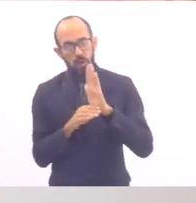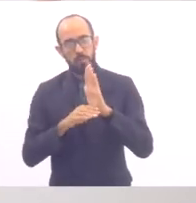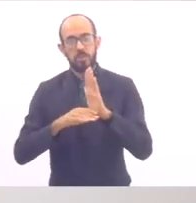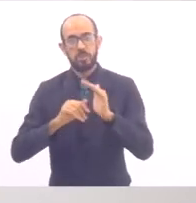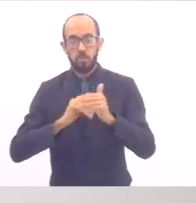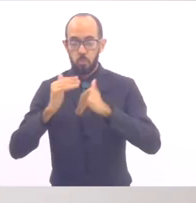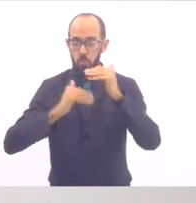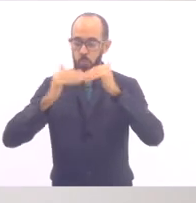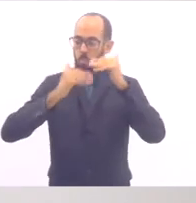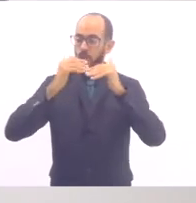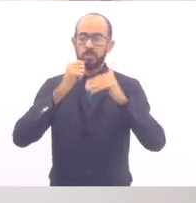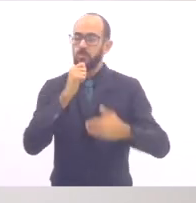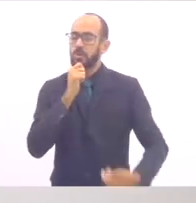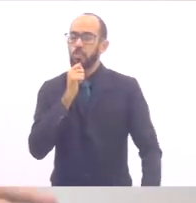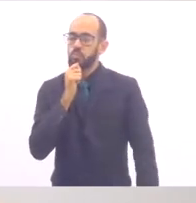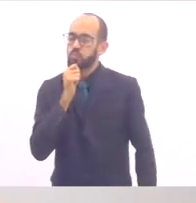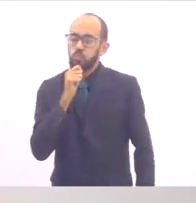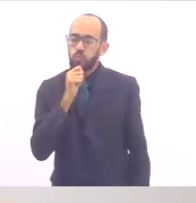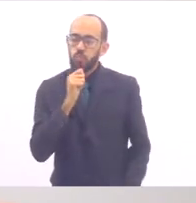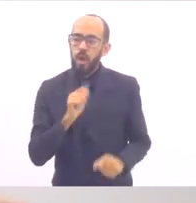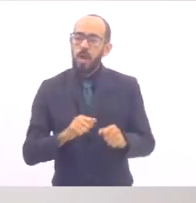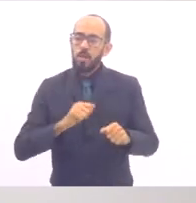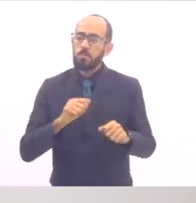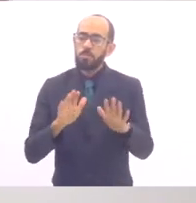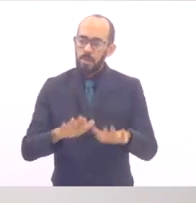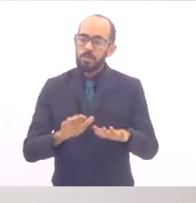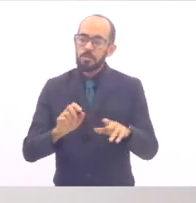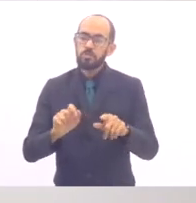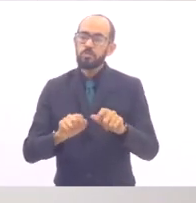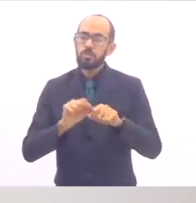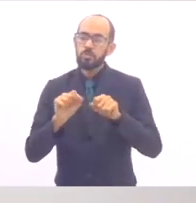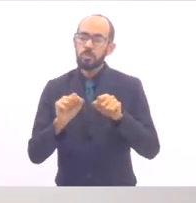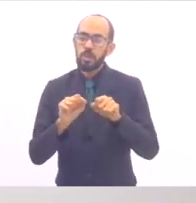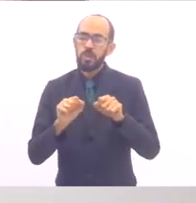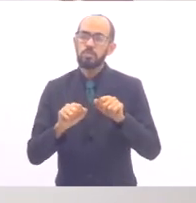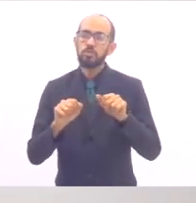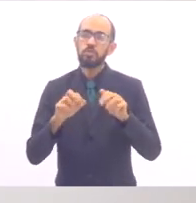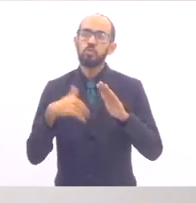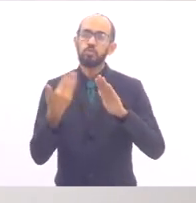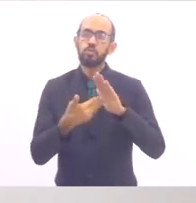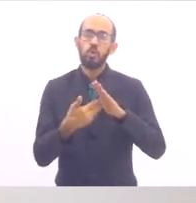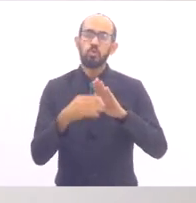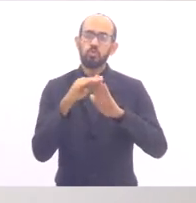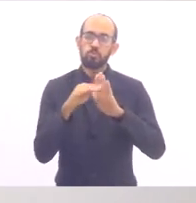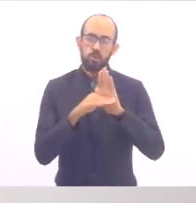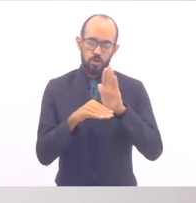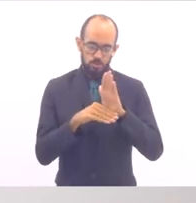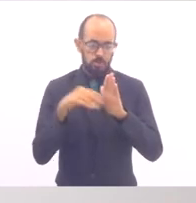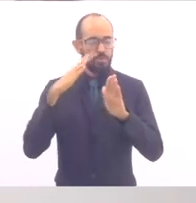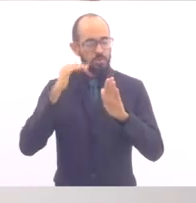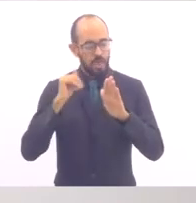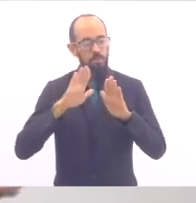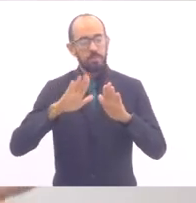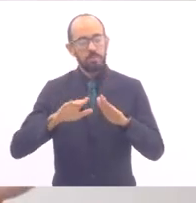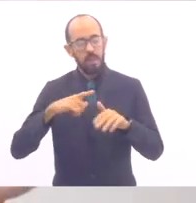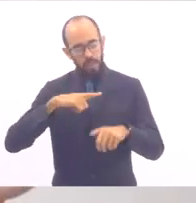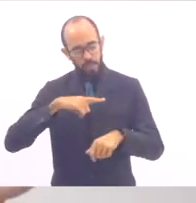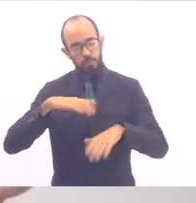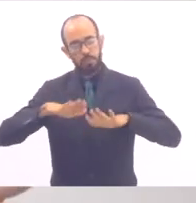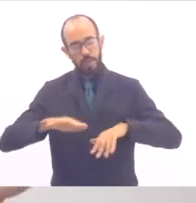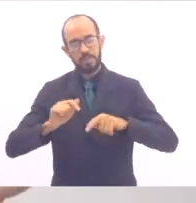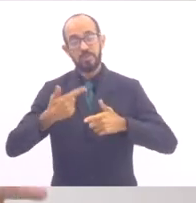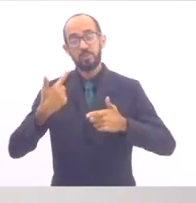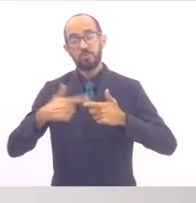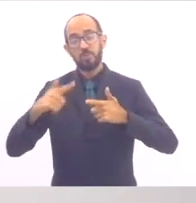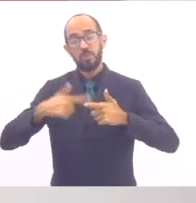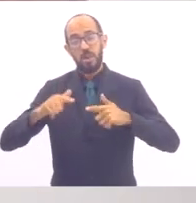A gente soltou tudo junto pelo que eu falei, sobre todos os problemas que a gente sabe, que a gente veio de uma pandemia, a gente veio de grandes problemas.